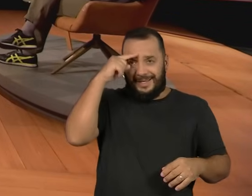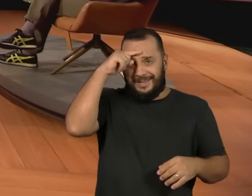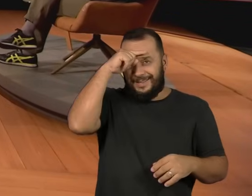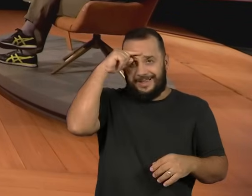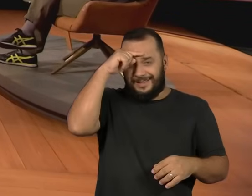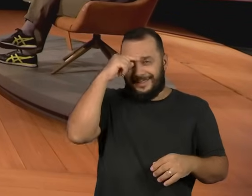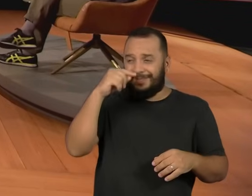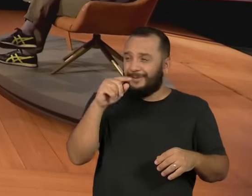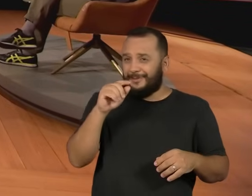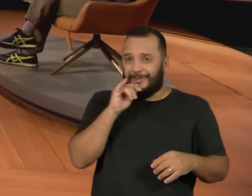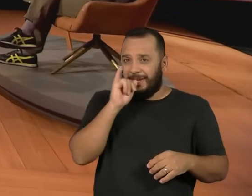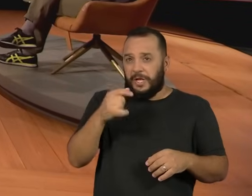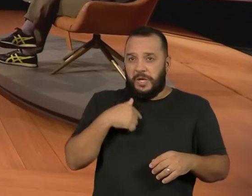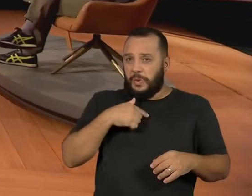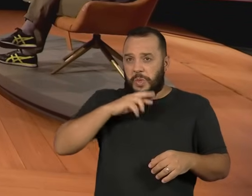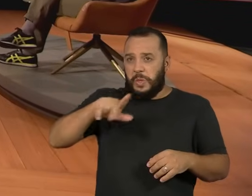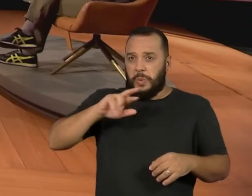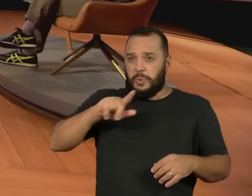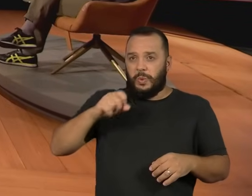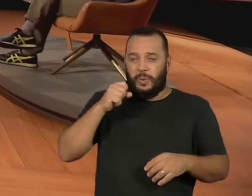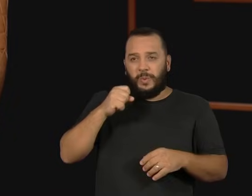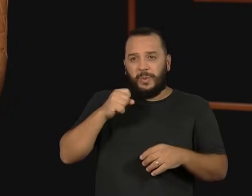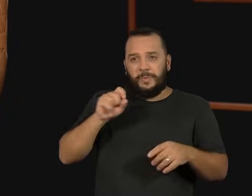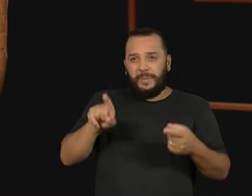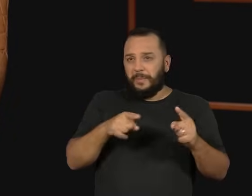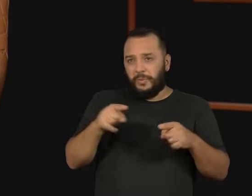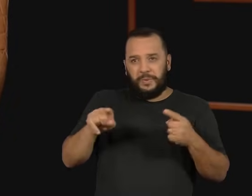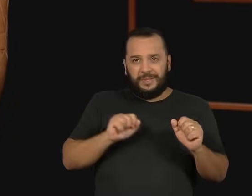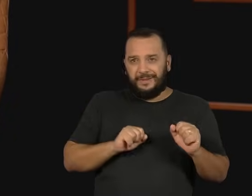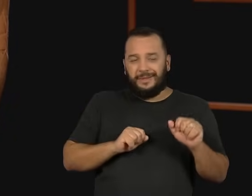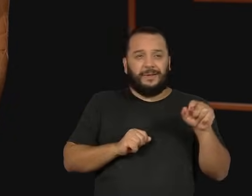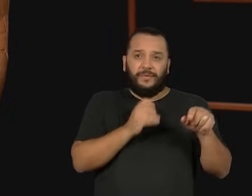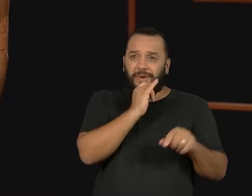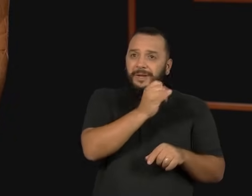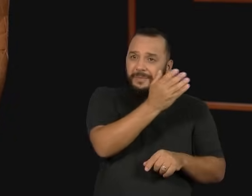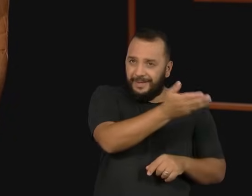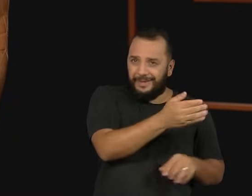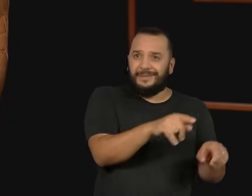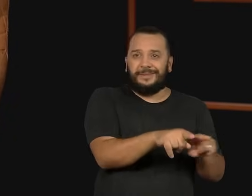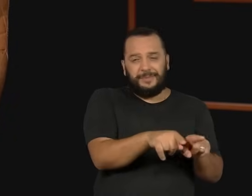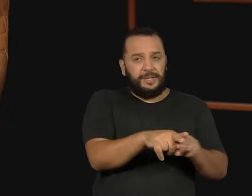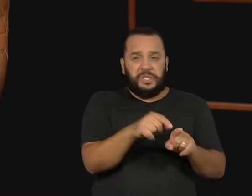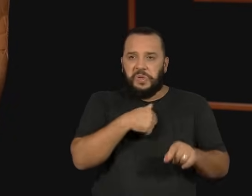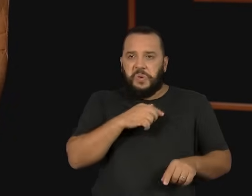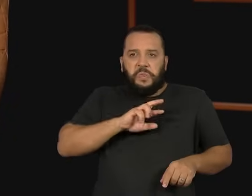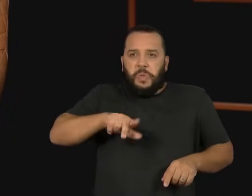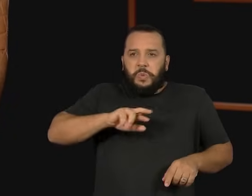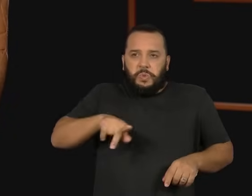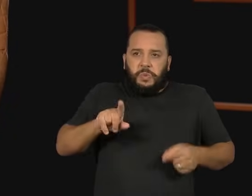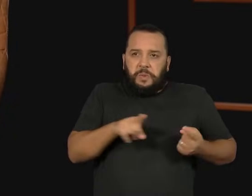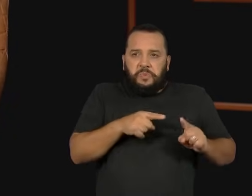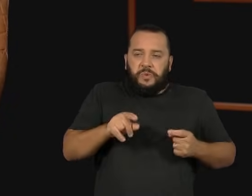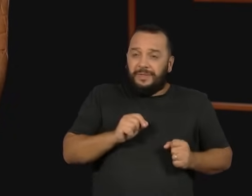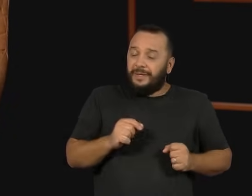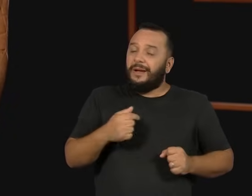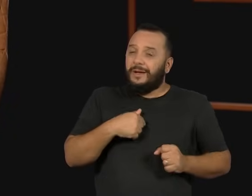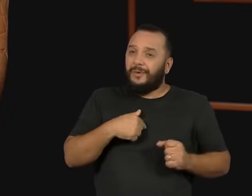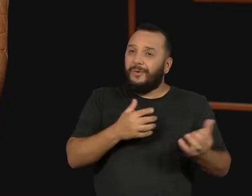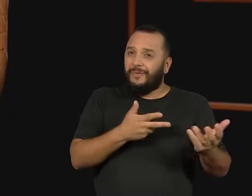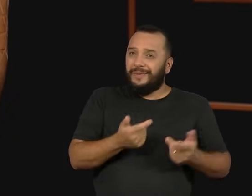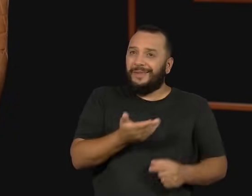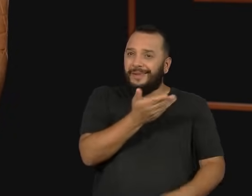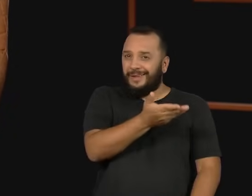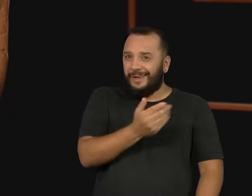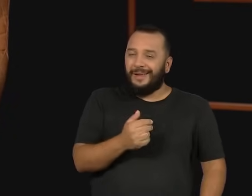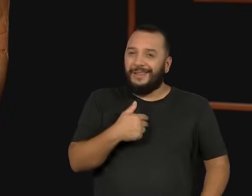compositor, mas esse foi o momento, né, em que eu convidei a Ná, e isso criou entre nós esse vínculo, como